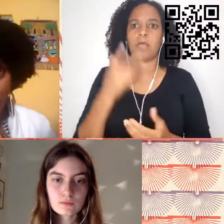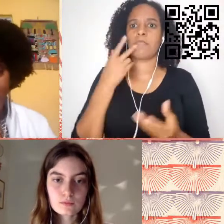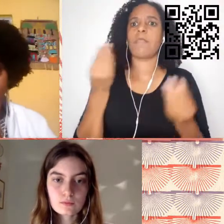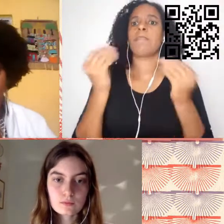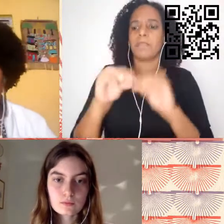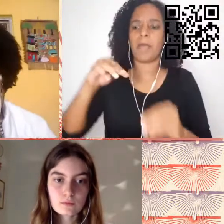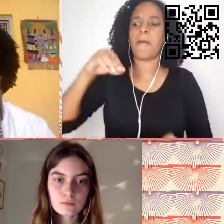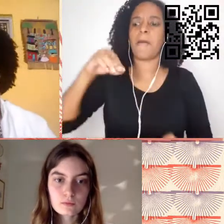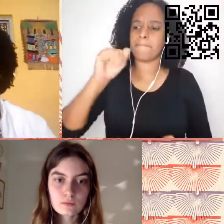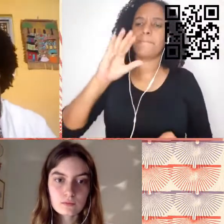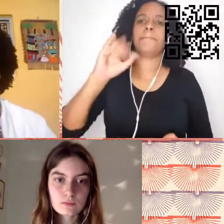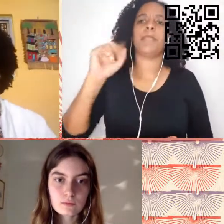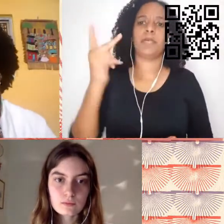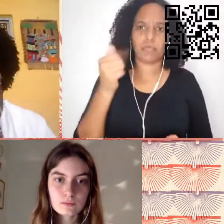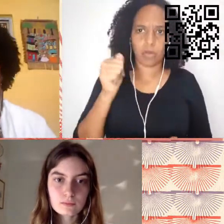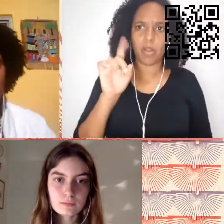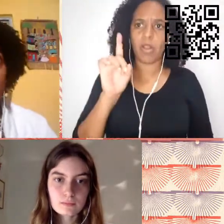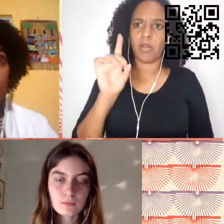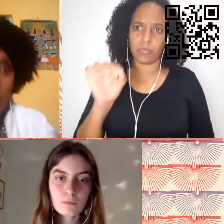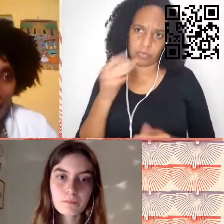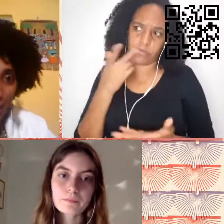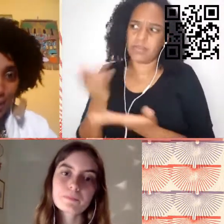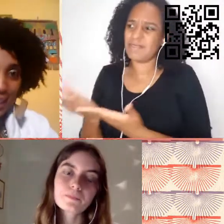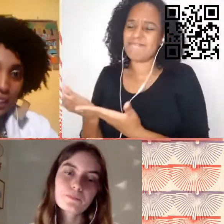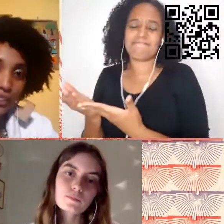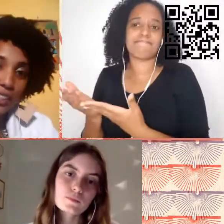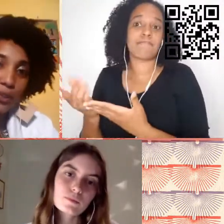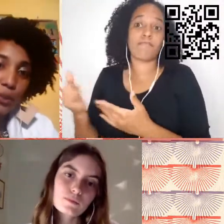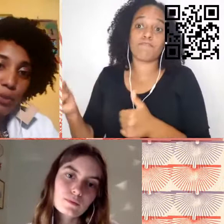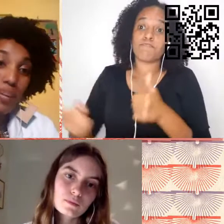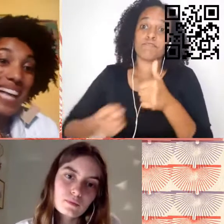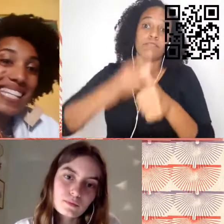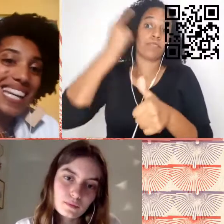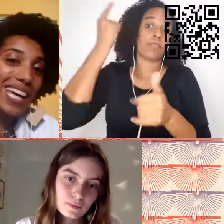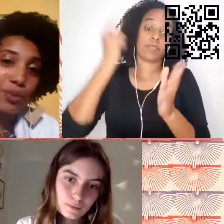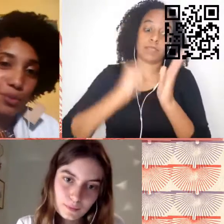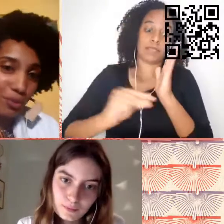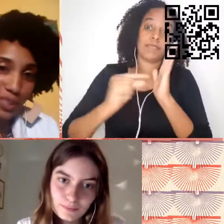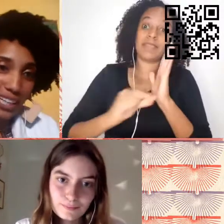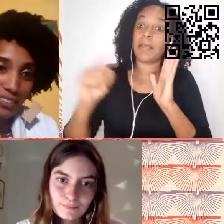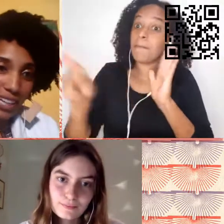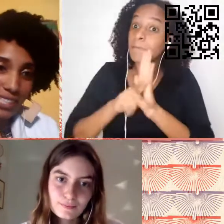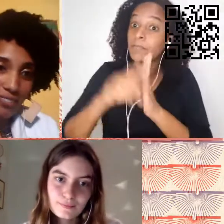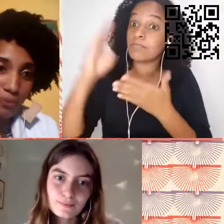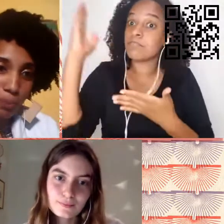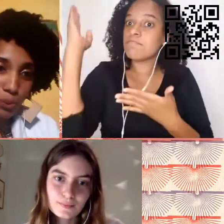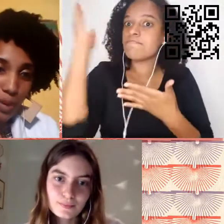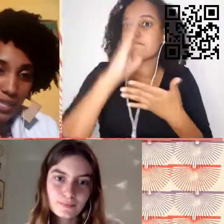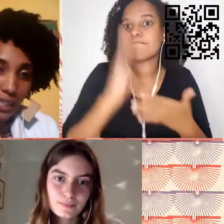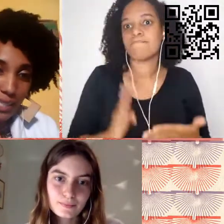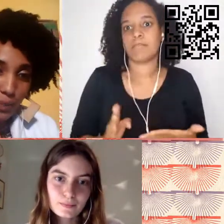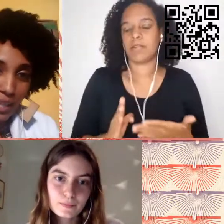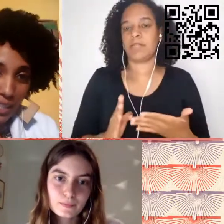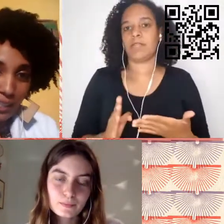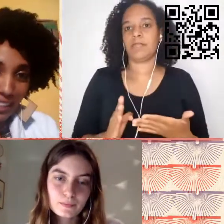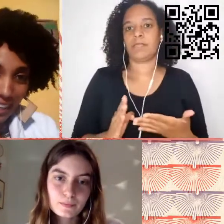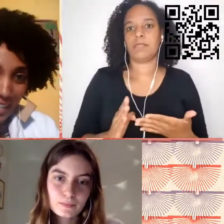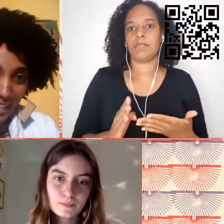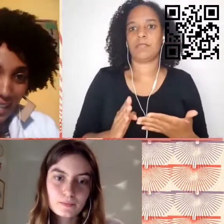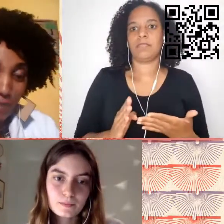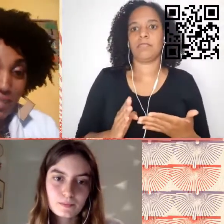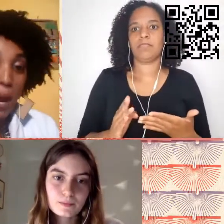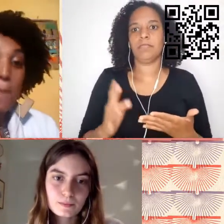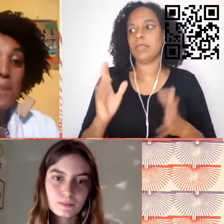Assis, eu vou citar muito ele agora, porque ele foi o primeiro grande escritor brasileiro, não vou nem pontuar essa questão